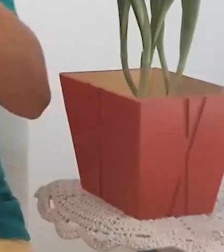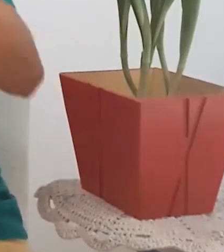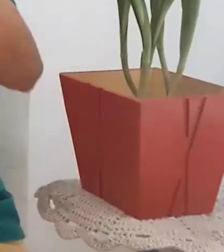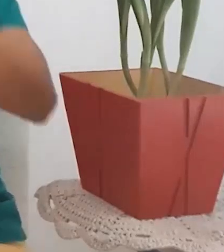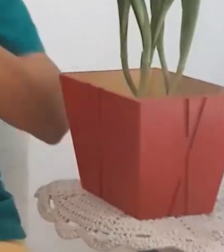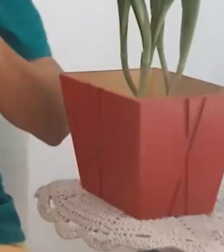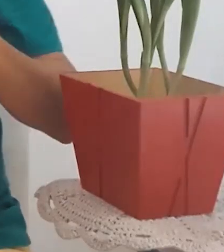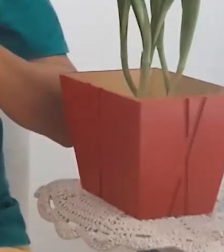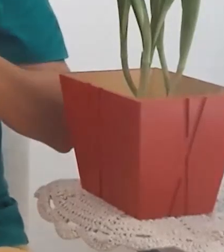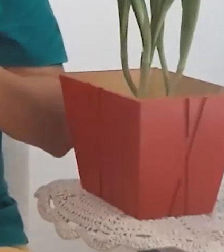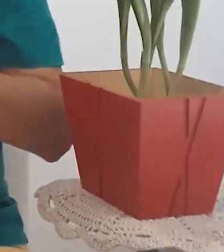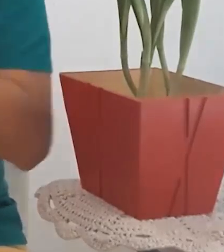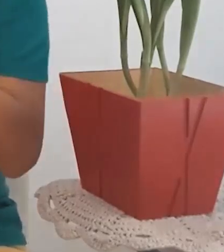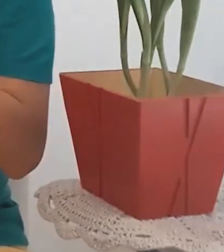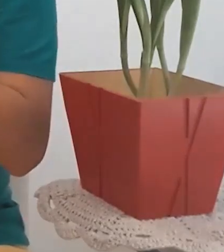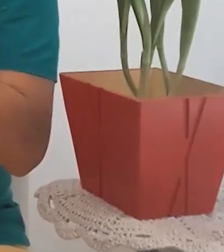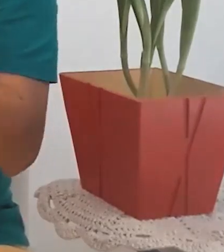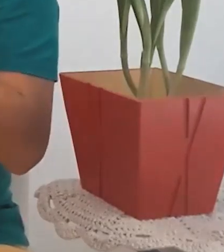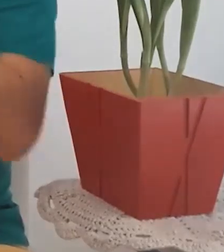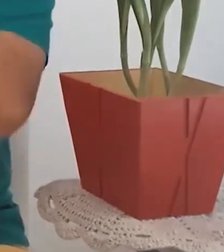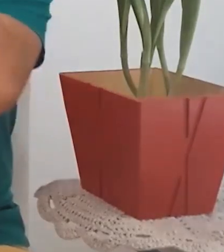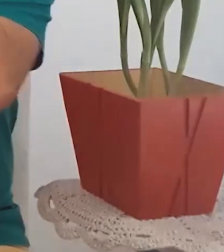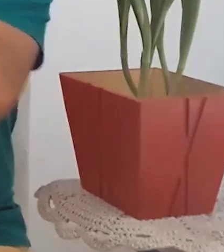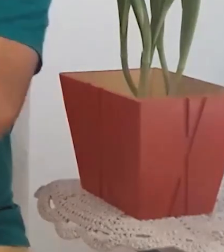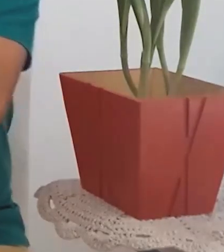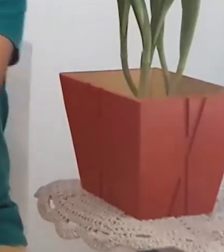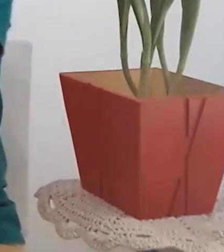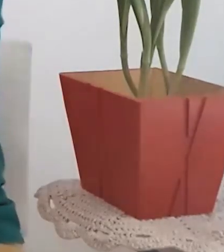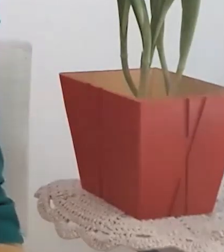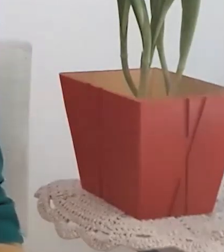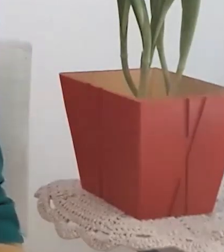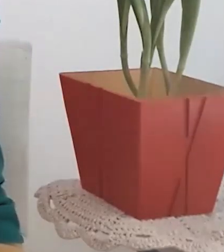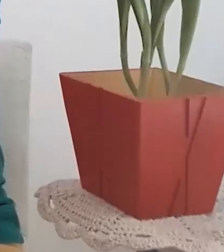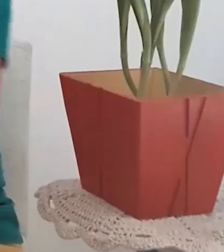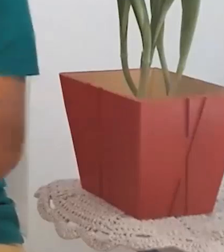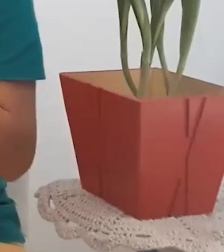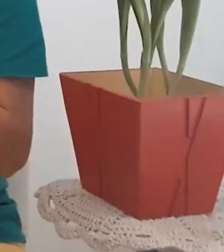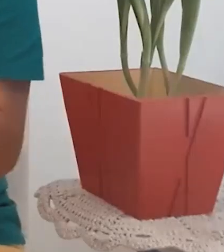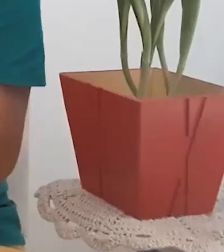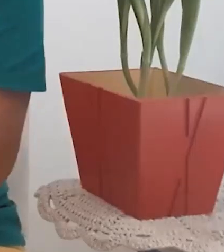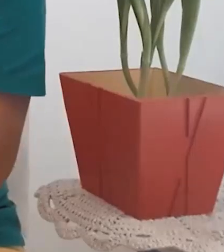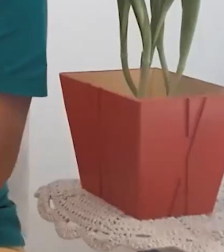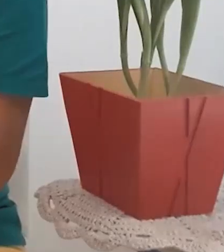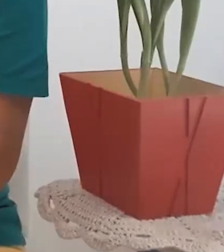anel. Só uma dica. Agora é a mamãe.